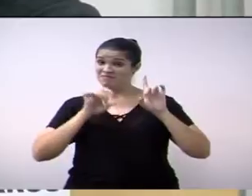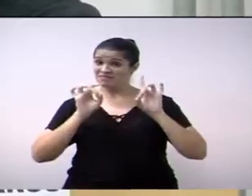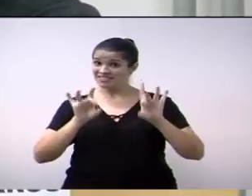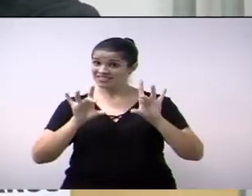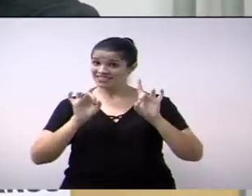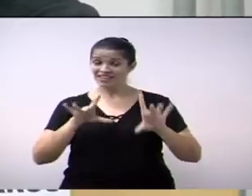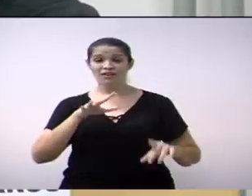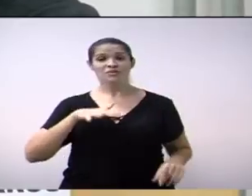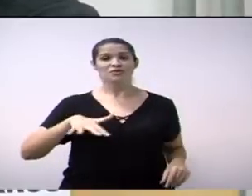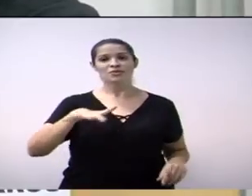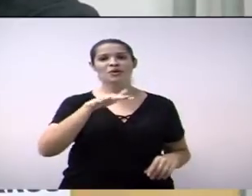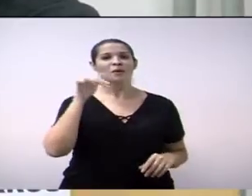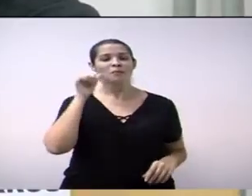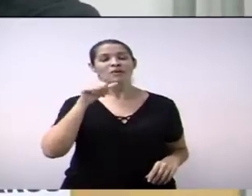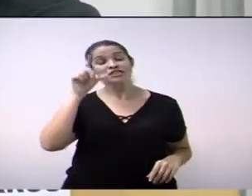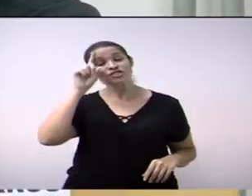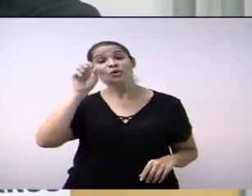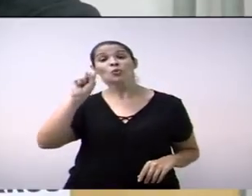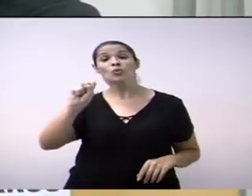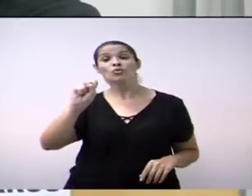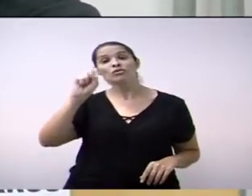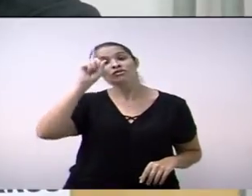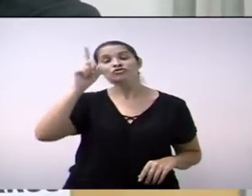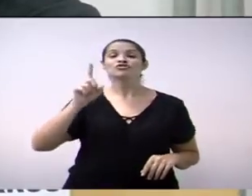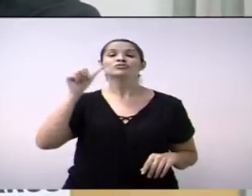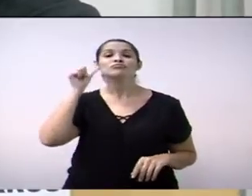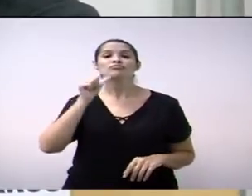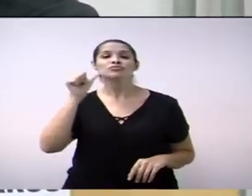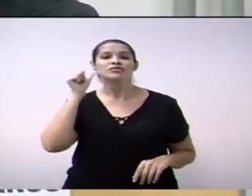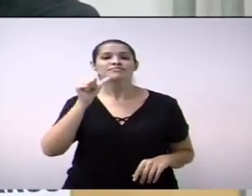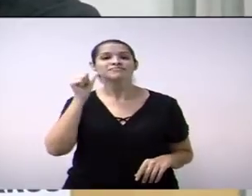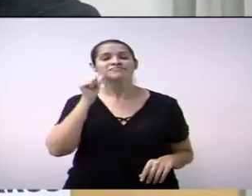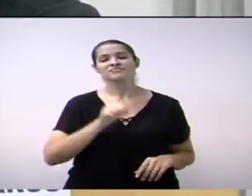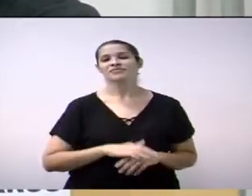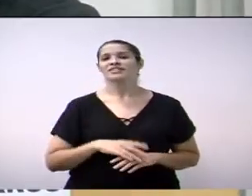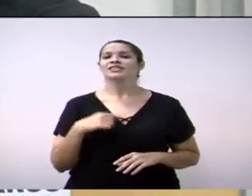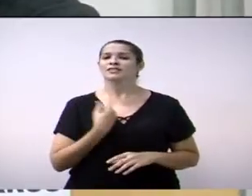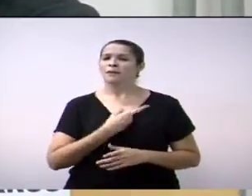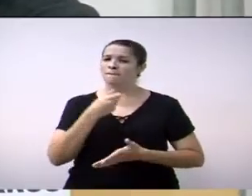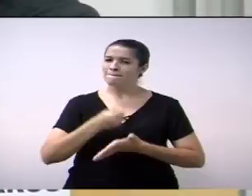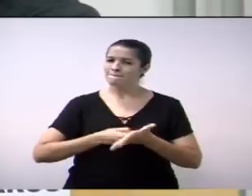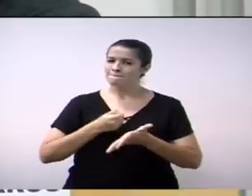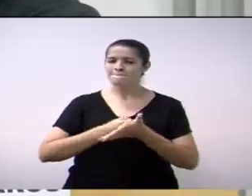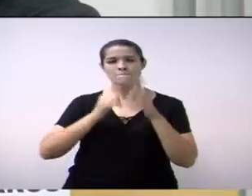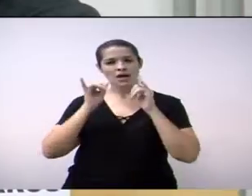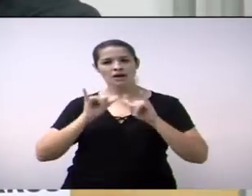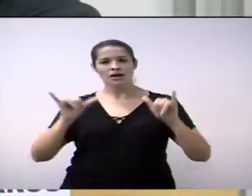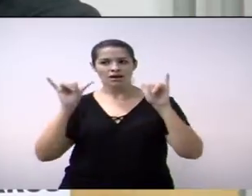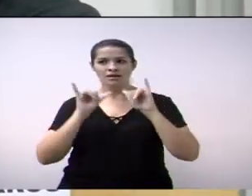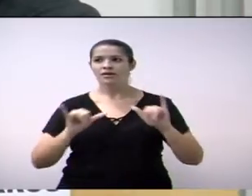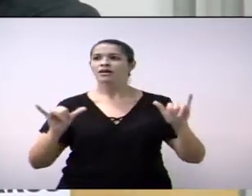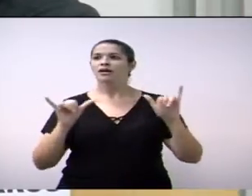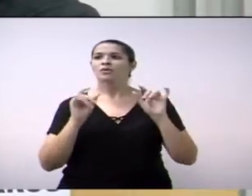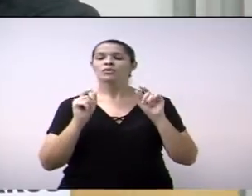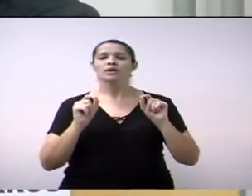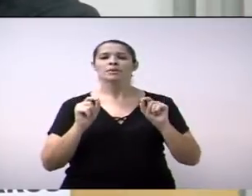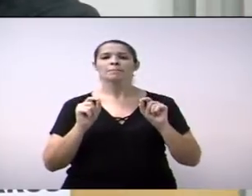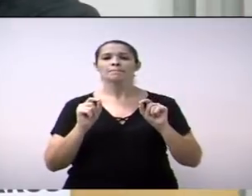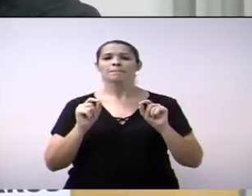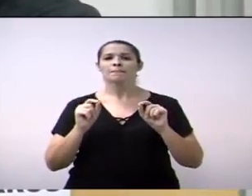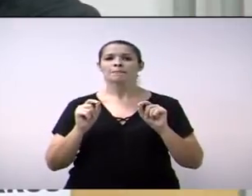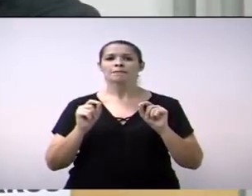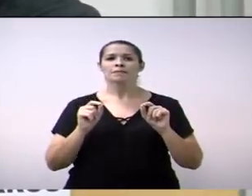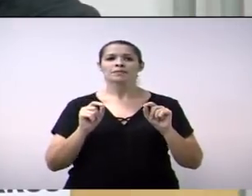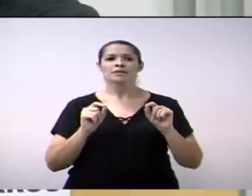todas as mulheres. E a nossa luta na campanha, no partido, era ter feito mulheres,